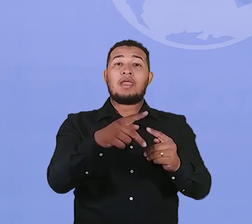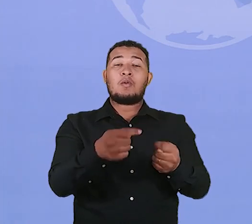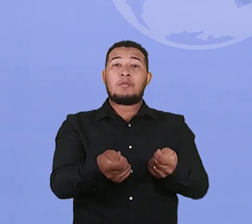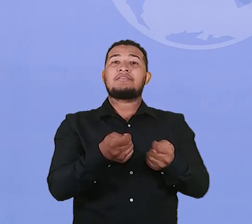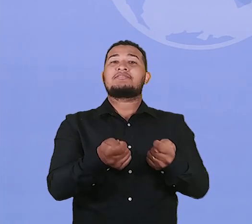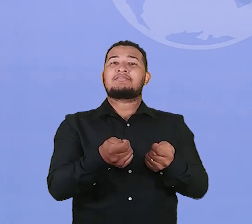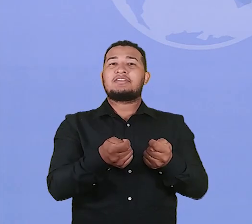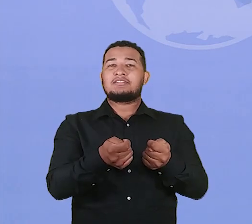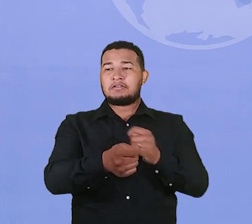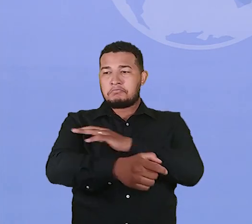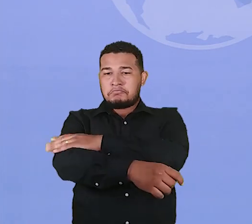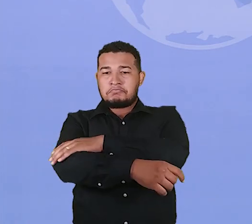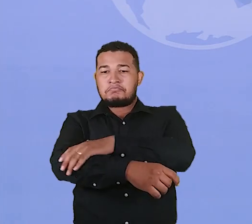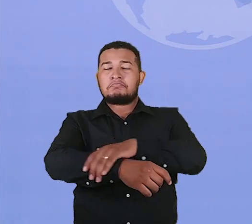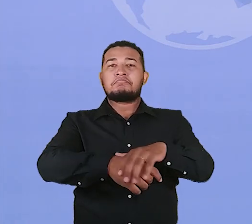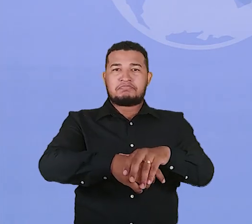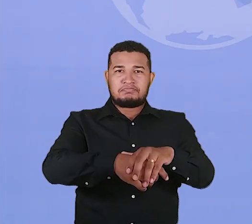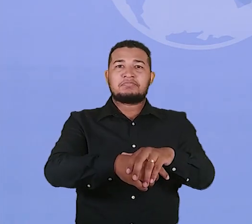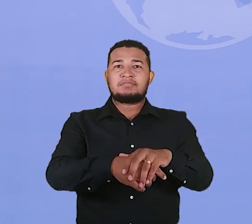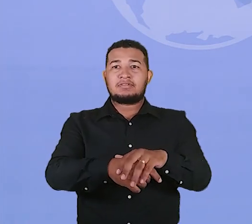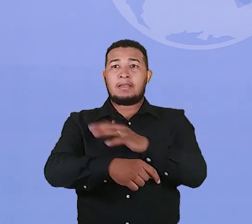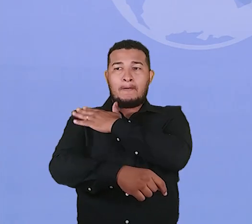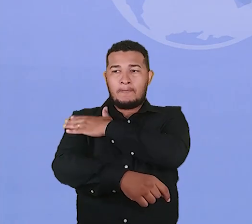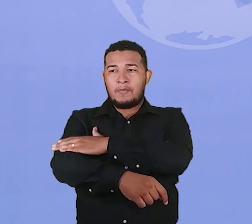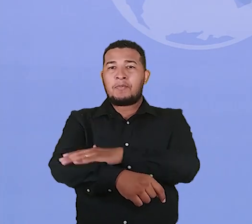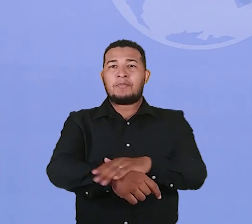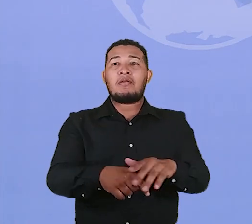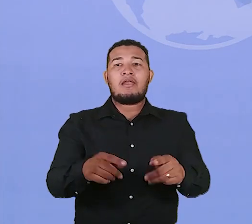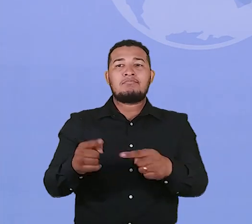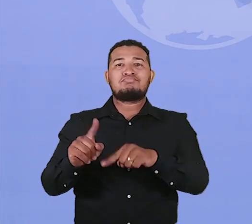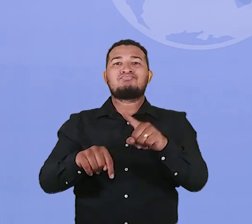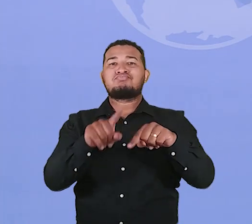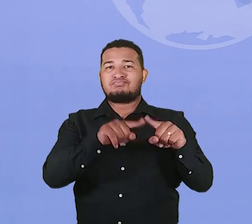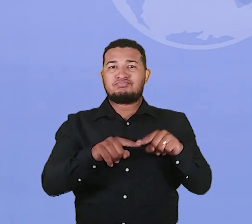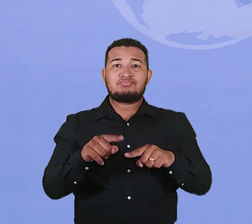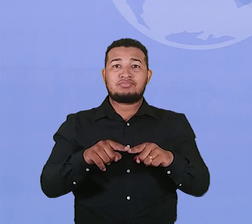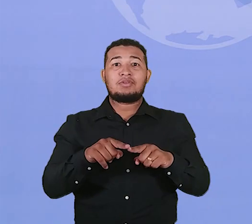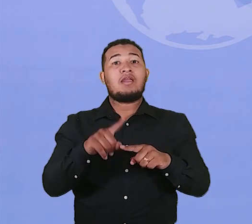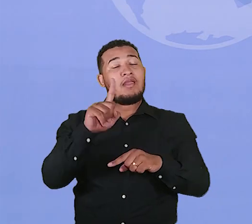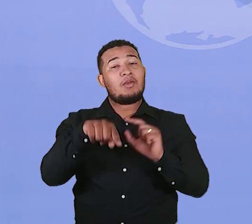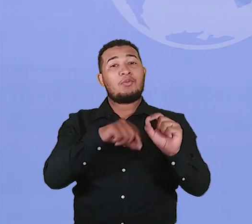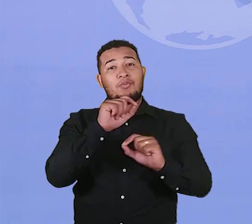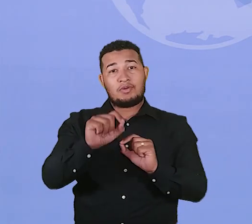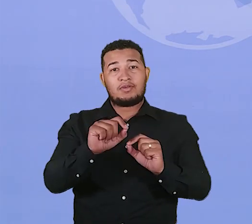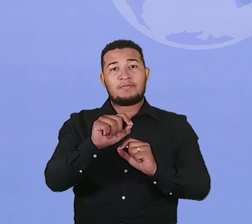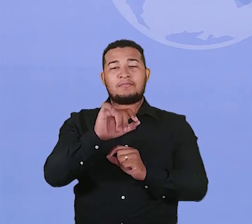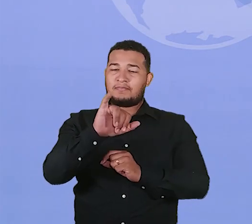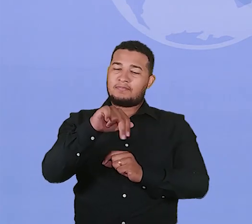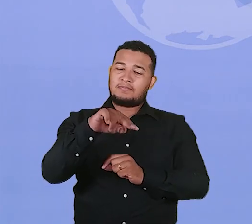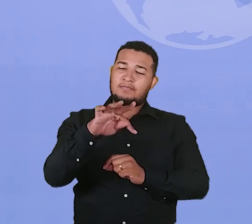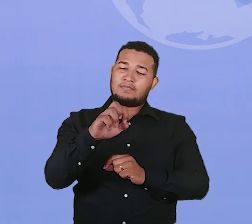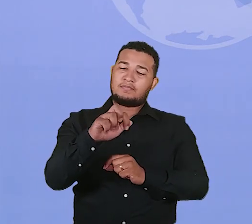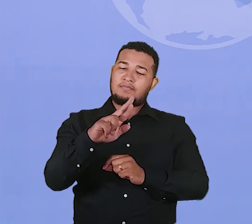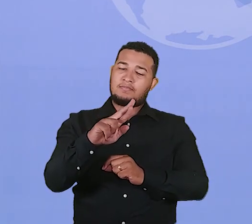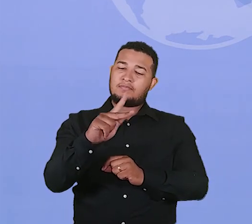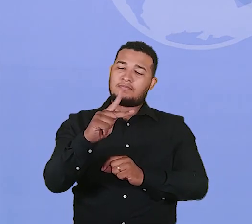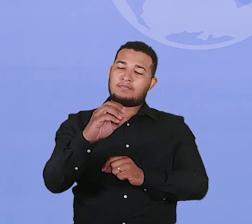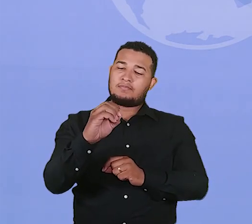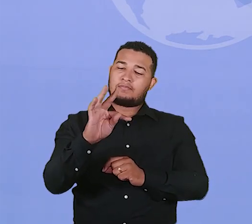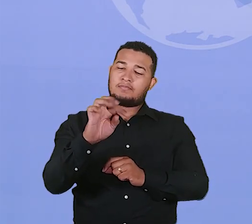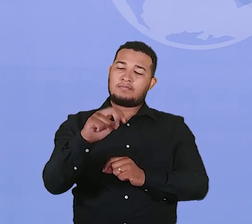resistência tá então ponto de apoio força e resistência esse tipo de alavanca é o que